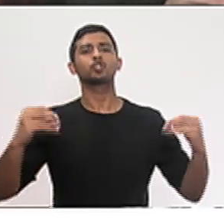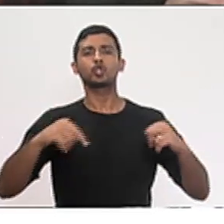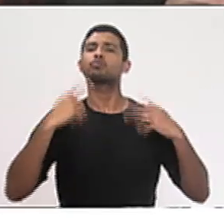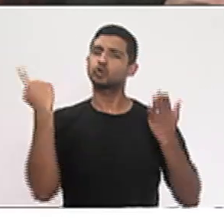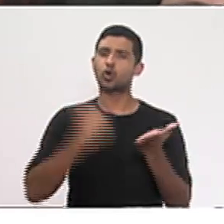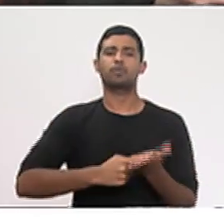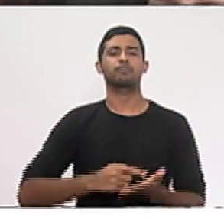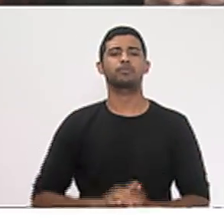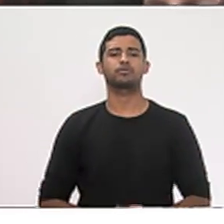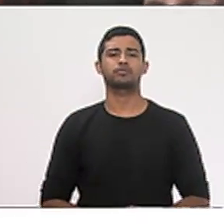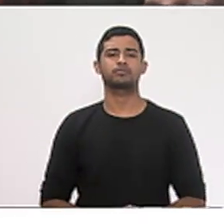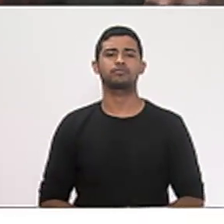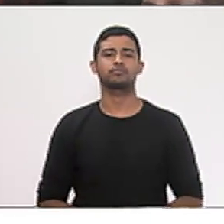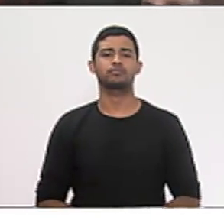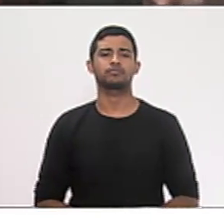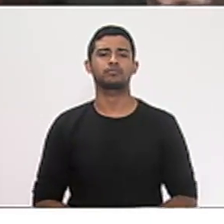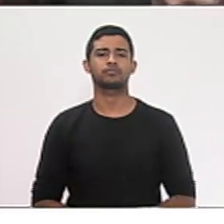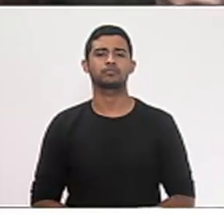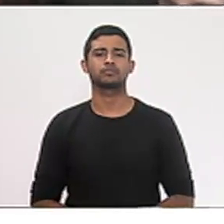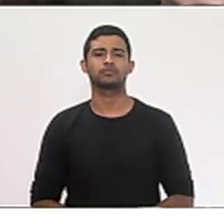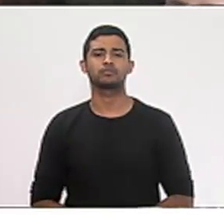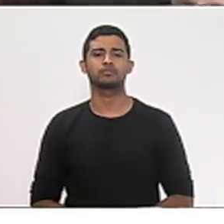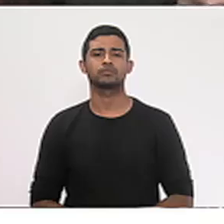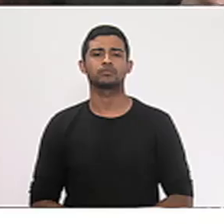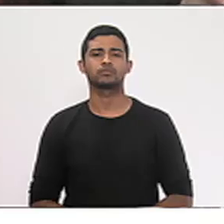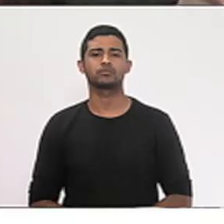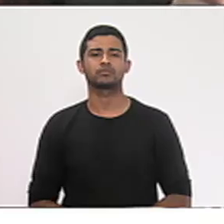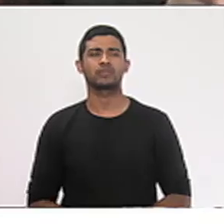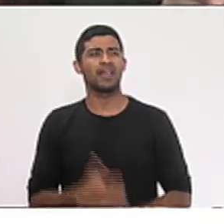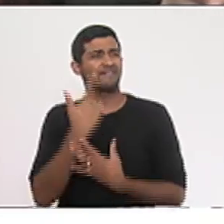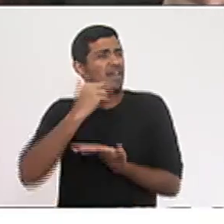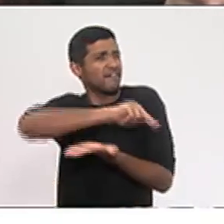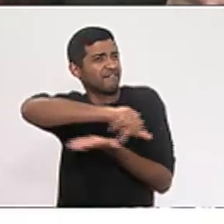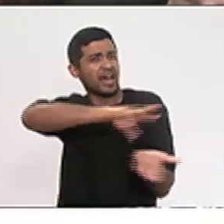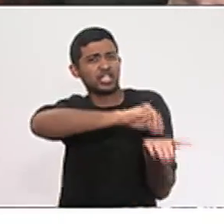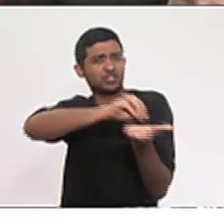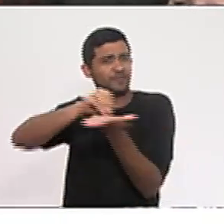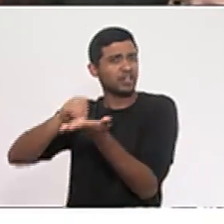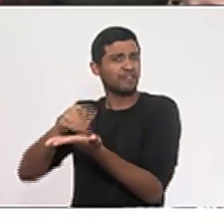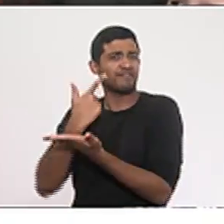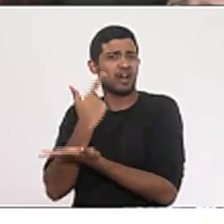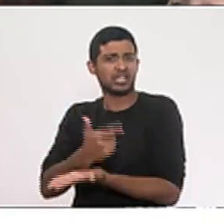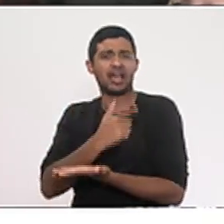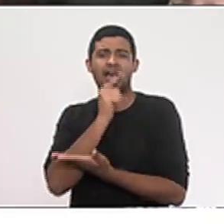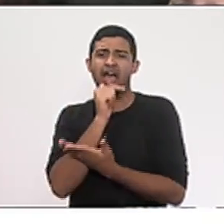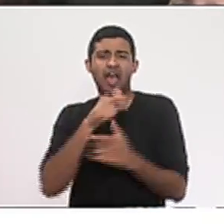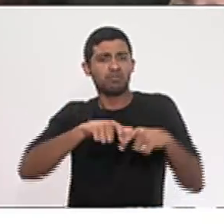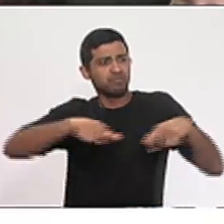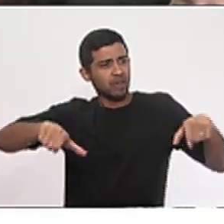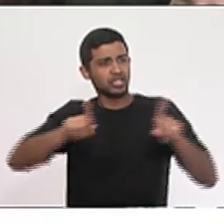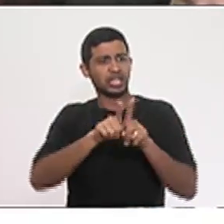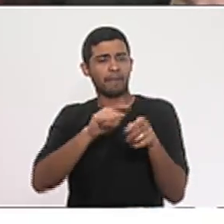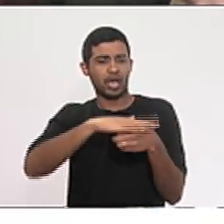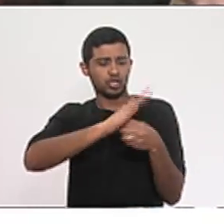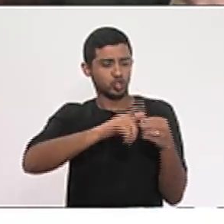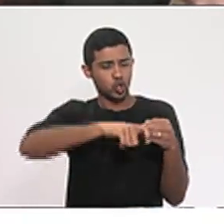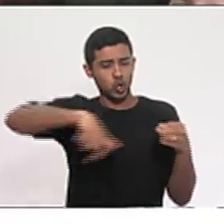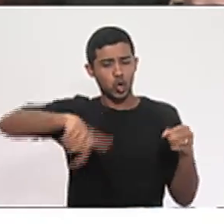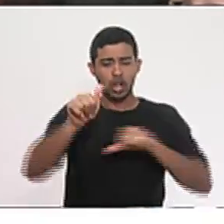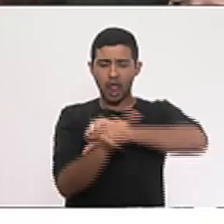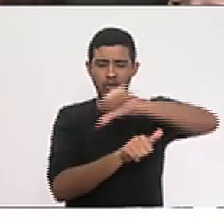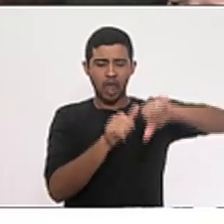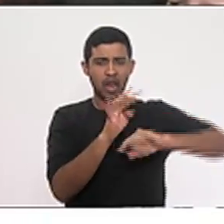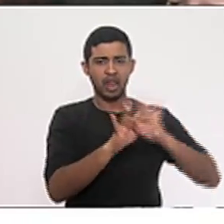compromisso. Com os déficits que nós ainda temos de abastecimento de água, de tratamento de esgoto no Rio de Janeiro, na